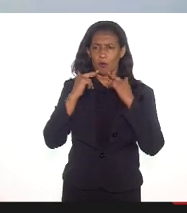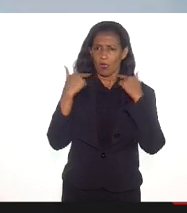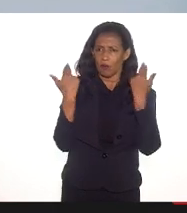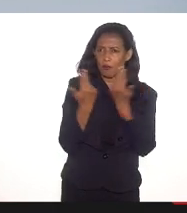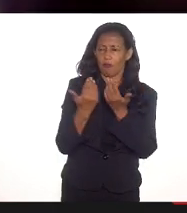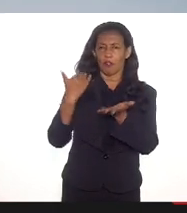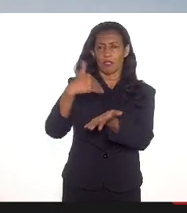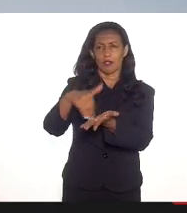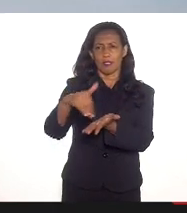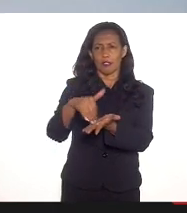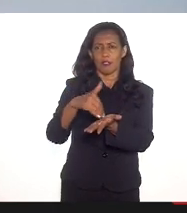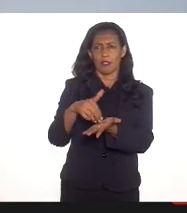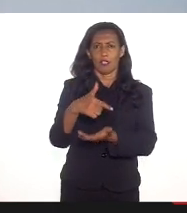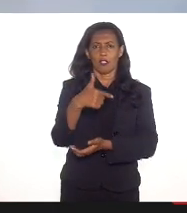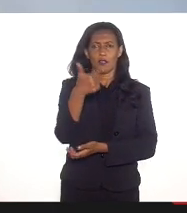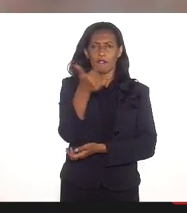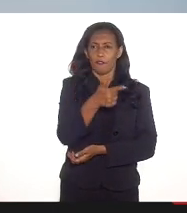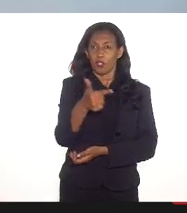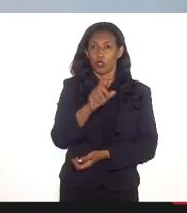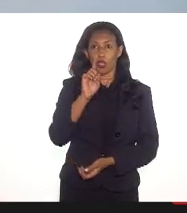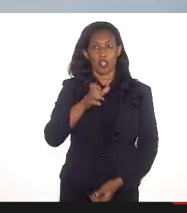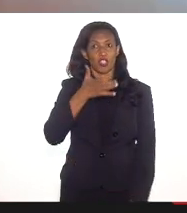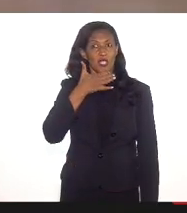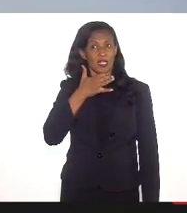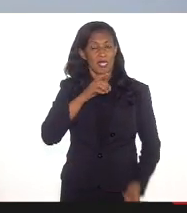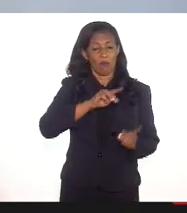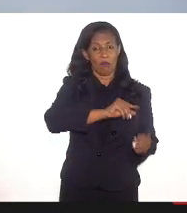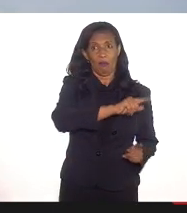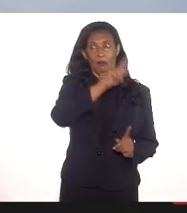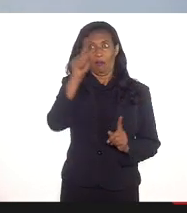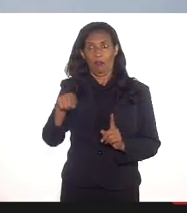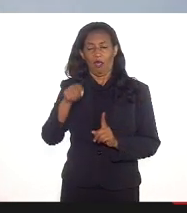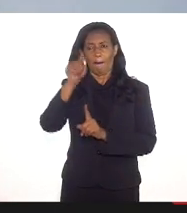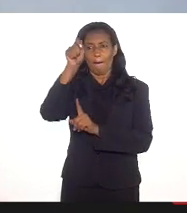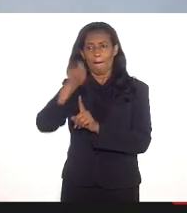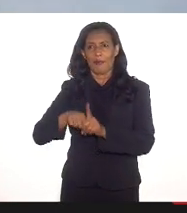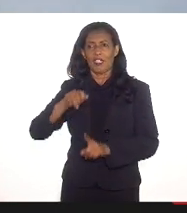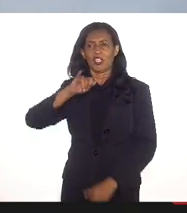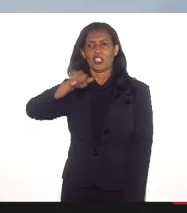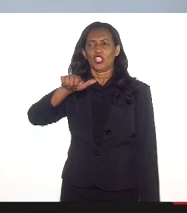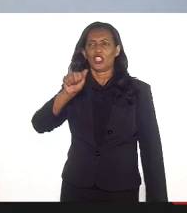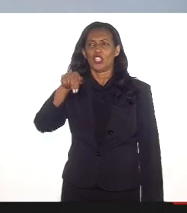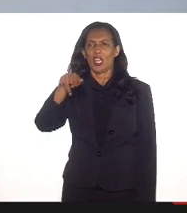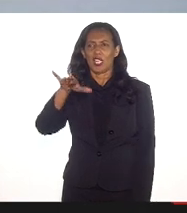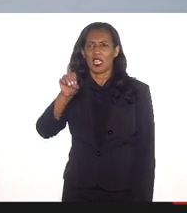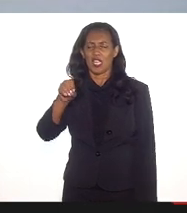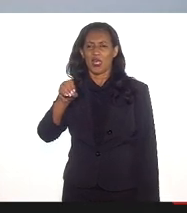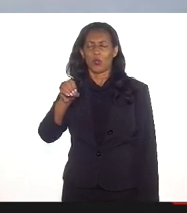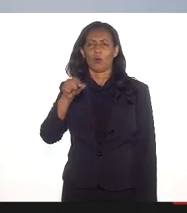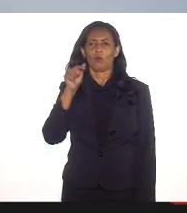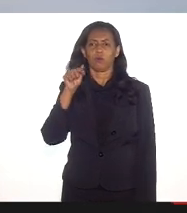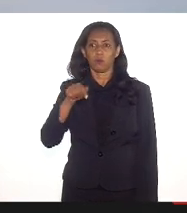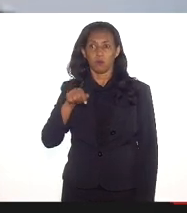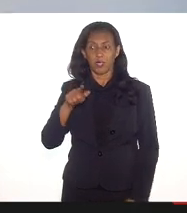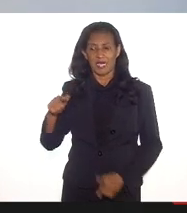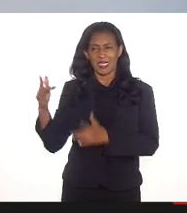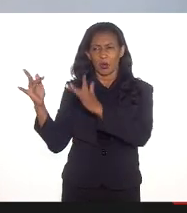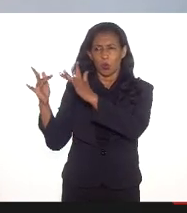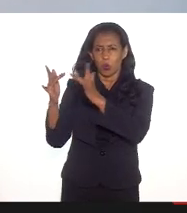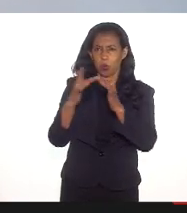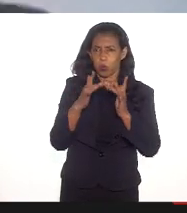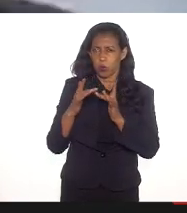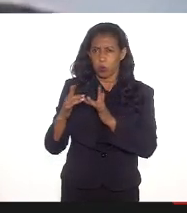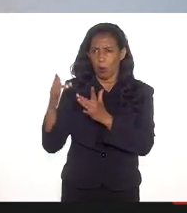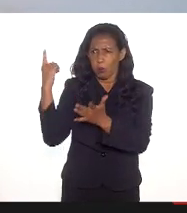secretaria, dia 22 de dezembro e depois 22 de janeiro, com o presidente e todos os diretores, e esses acordos foram